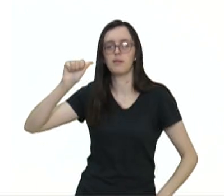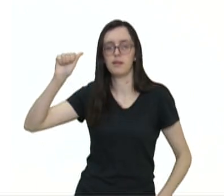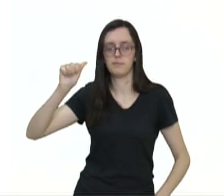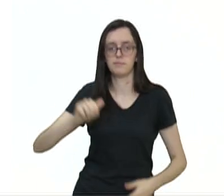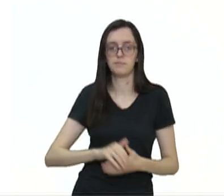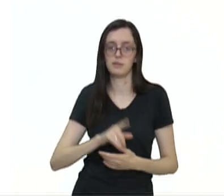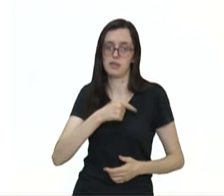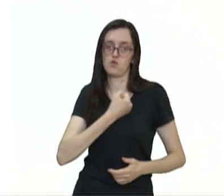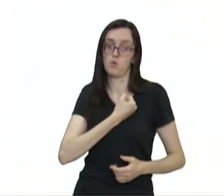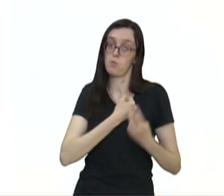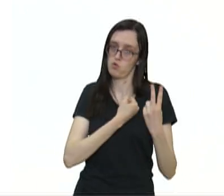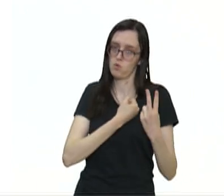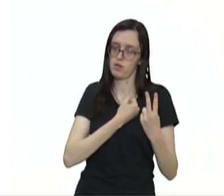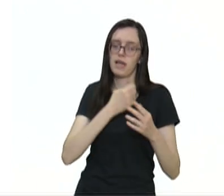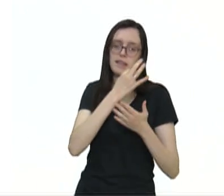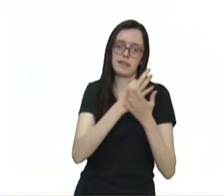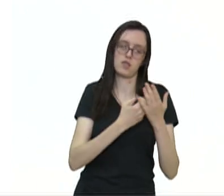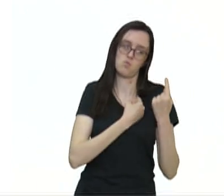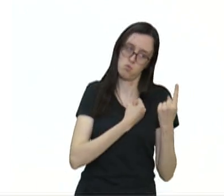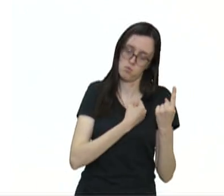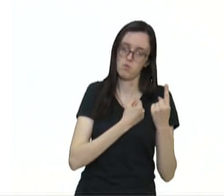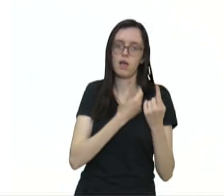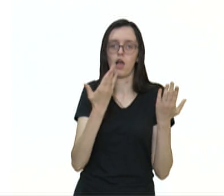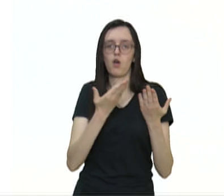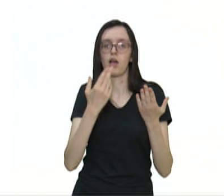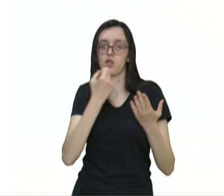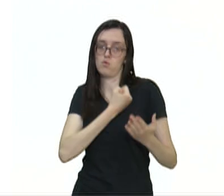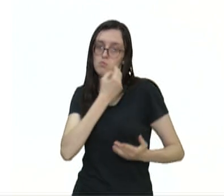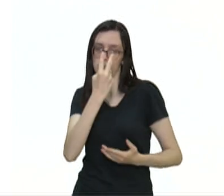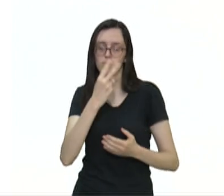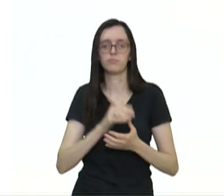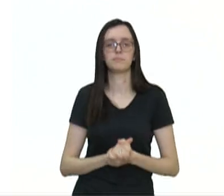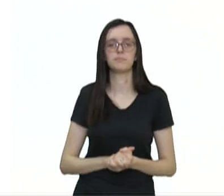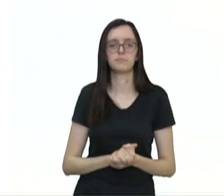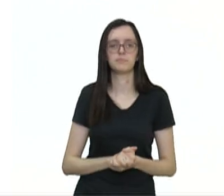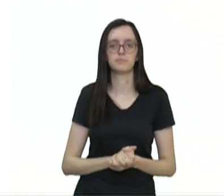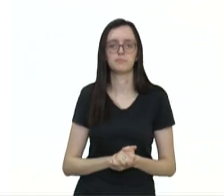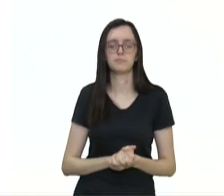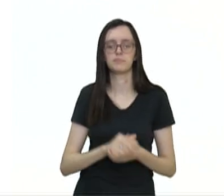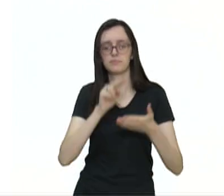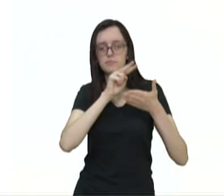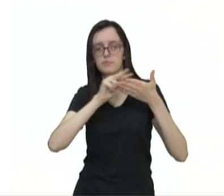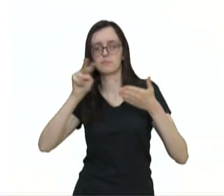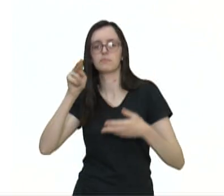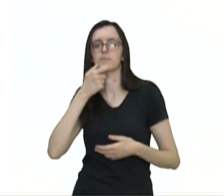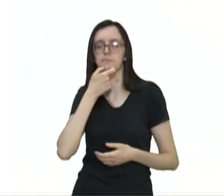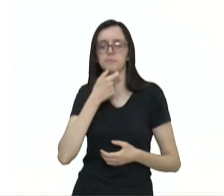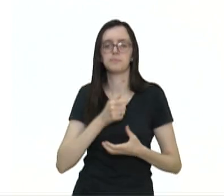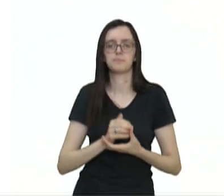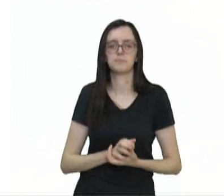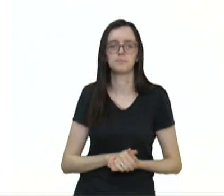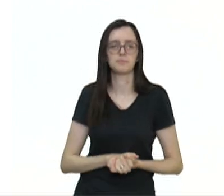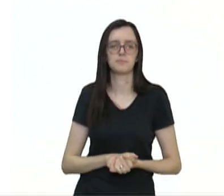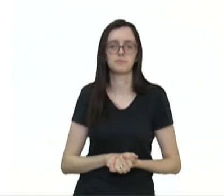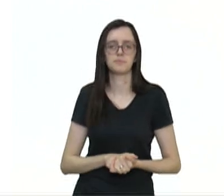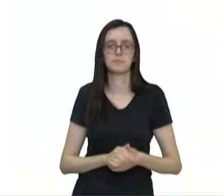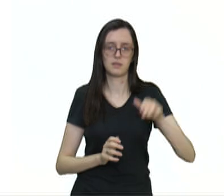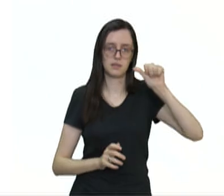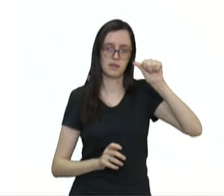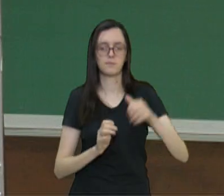número 2, né? O texto era o número 1, número 2. How do I get to the top of Corcovado? Como é que